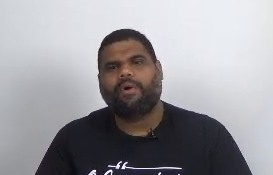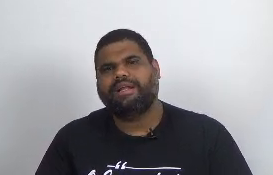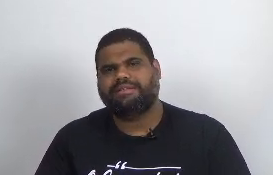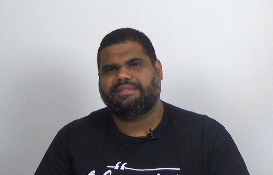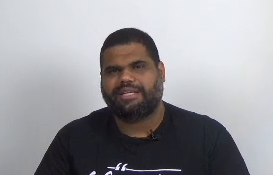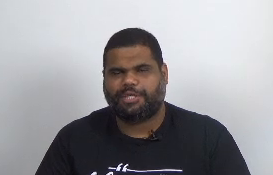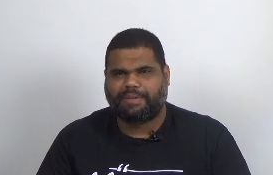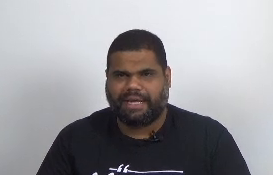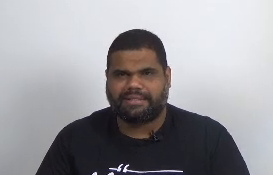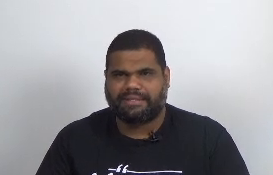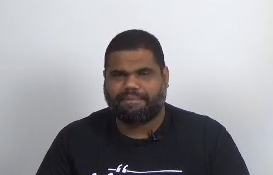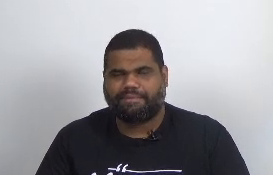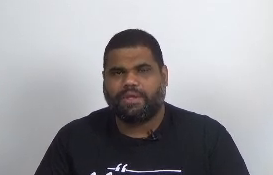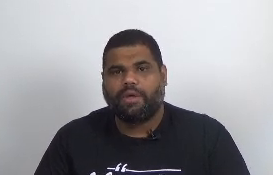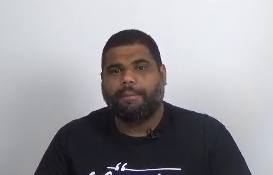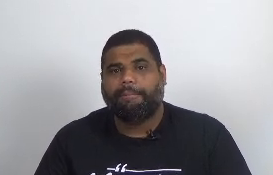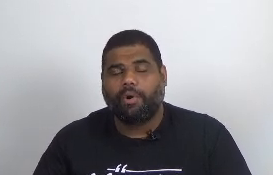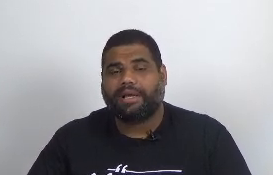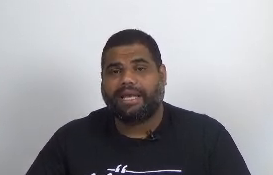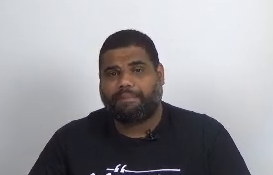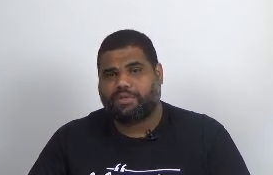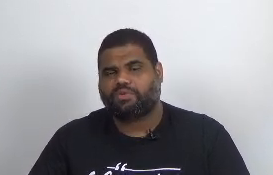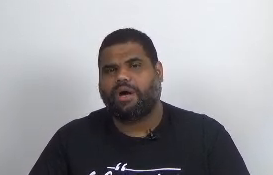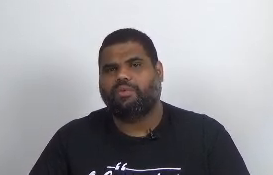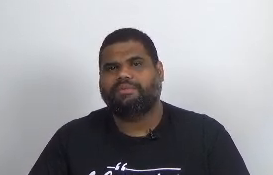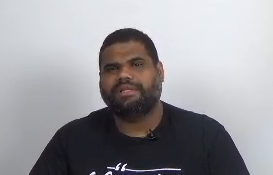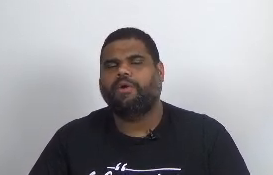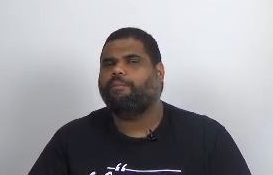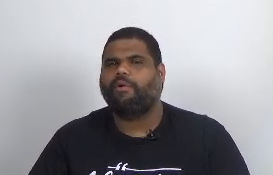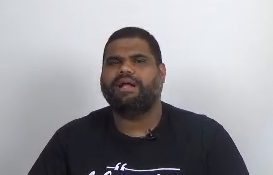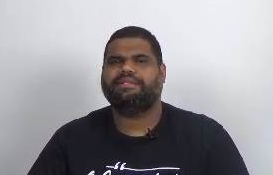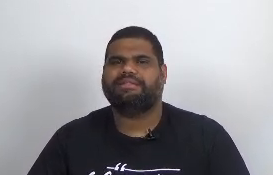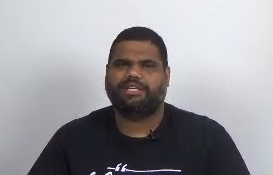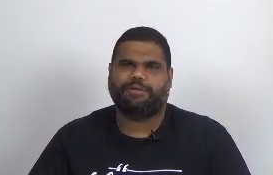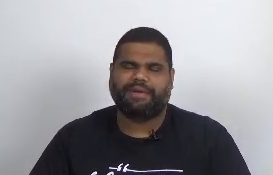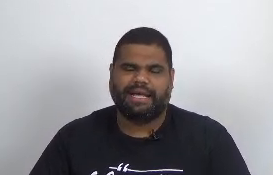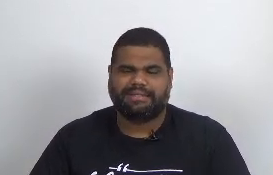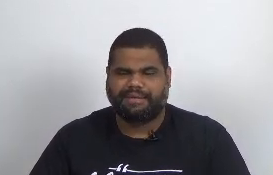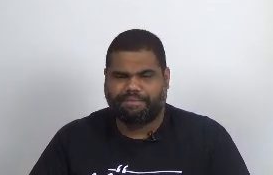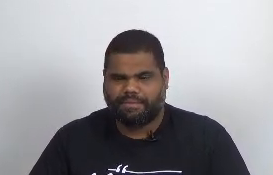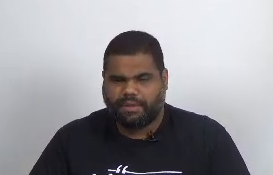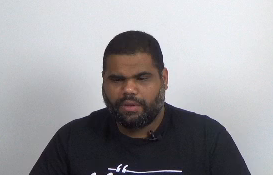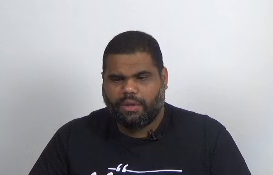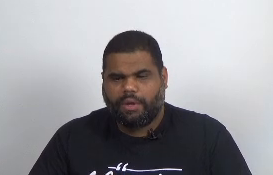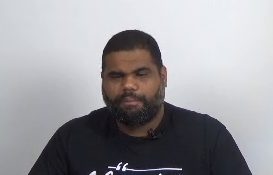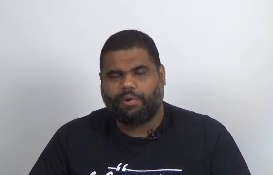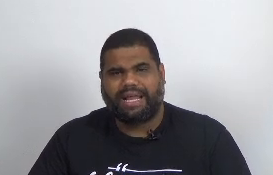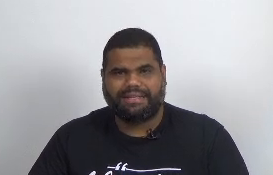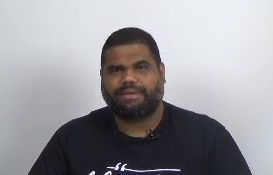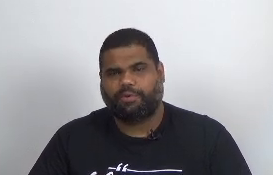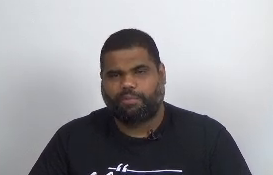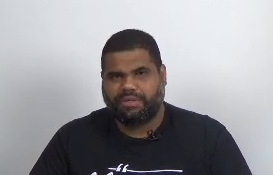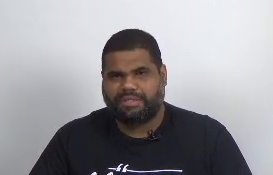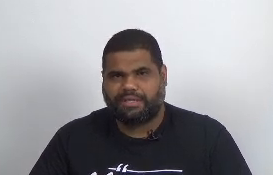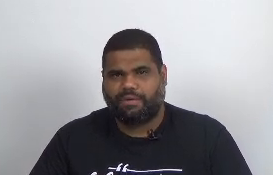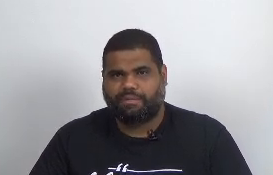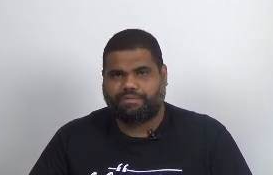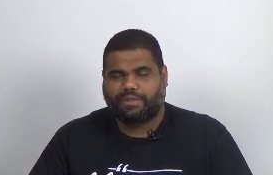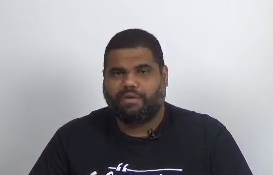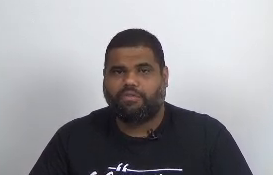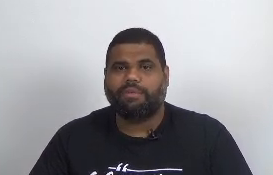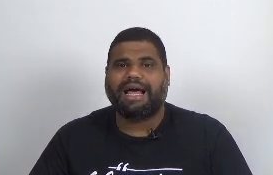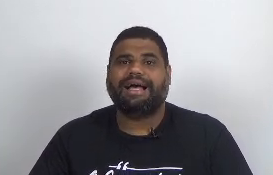Não pode ser expressa. Por que, pessoal, não pode ser expressa por essa